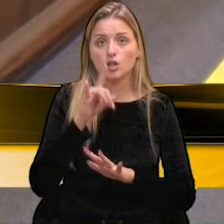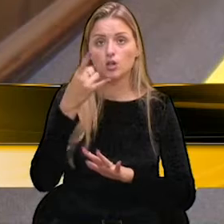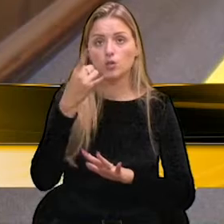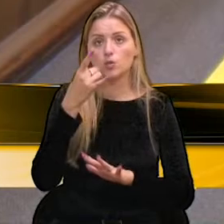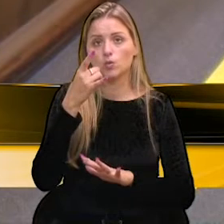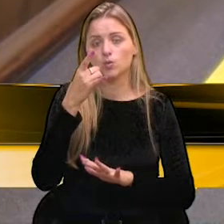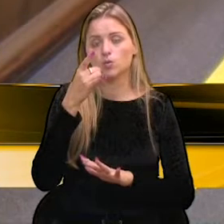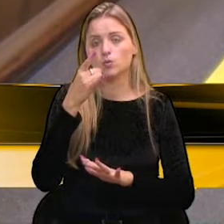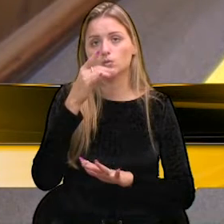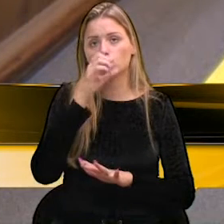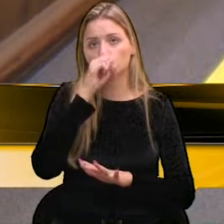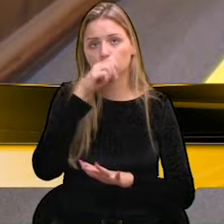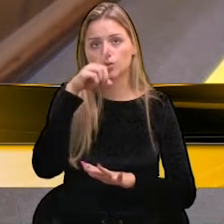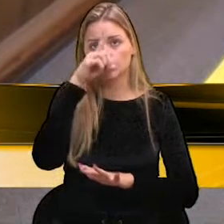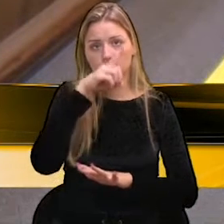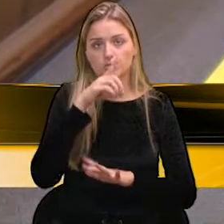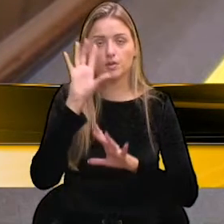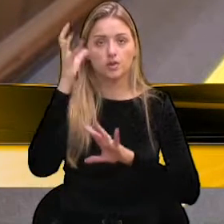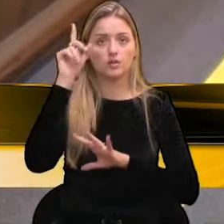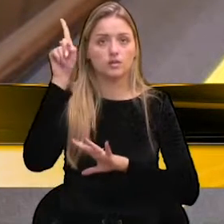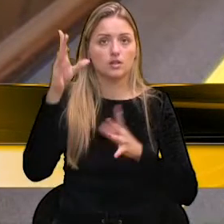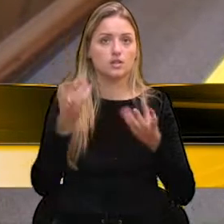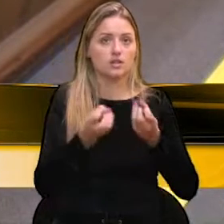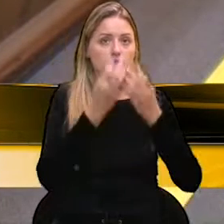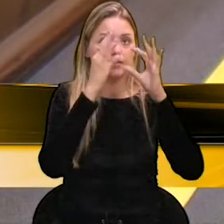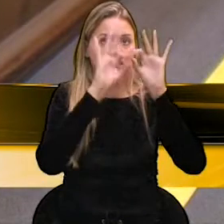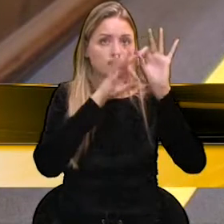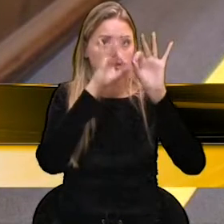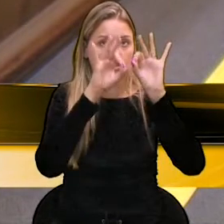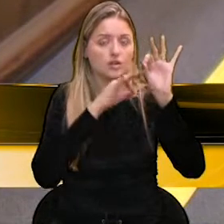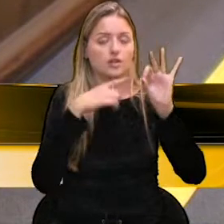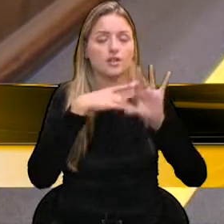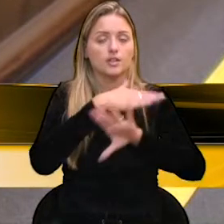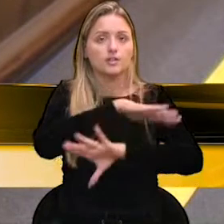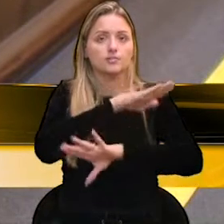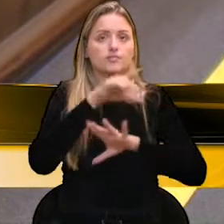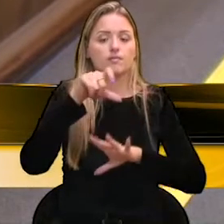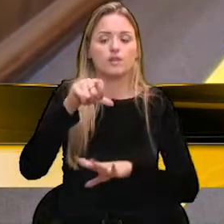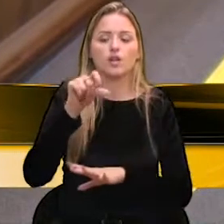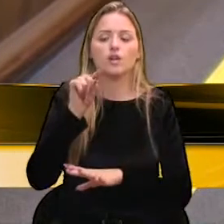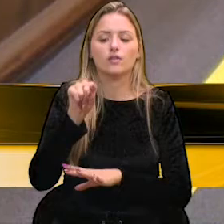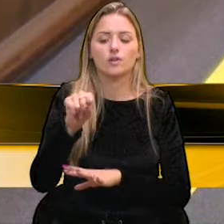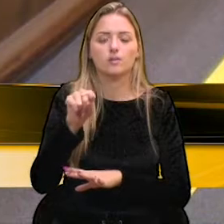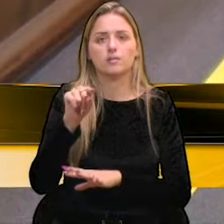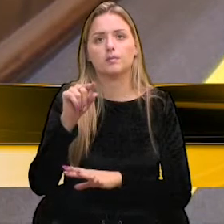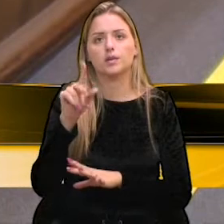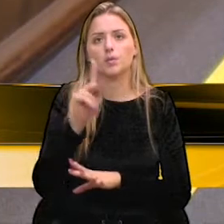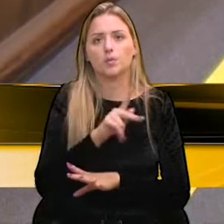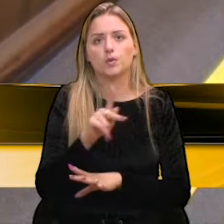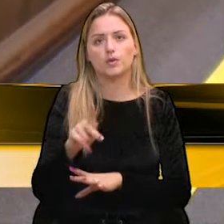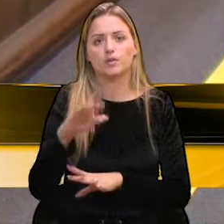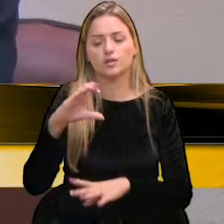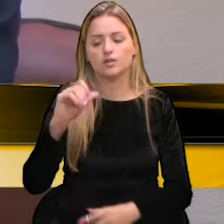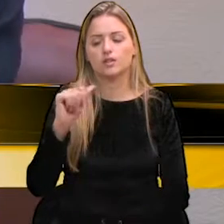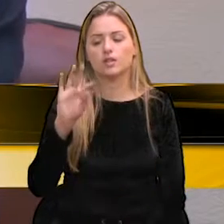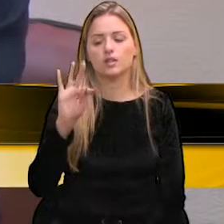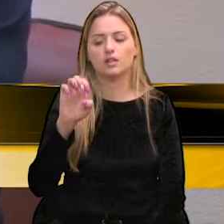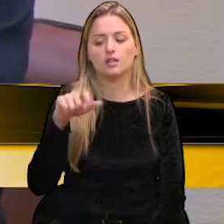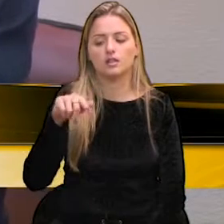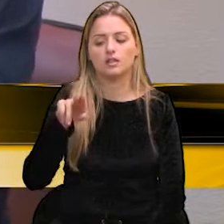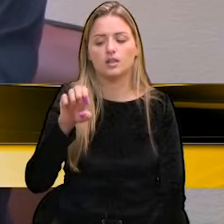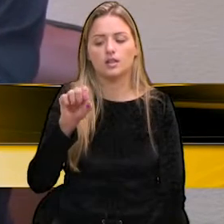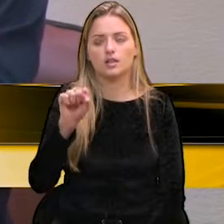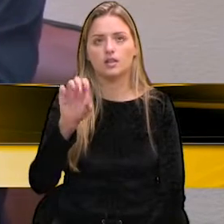final de semana nos pavilhões da Festa Nacional da Uva, que reuniu em torno de 9 mil catequistas de todo o estado do Rio Grande do Sul.